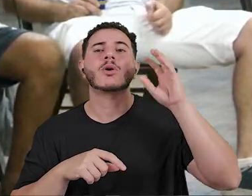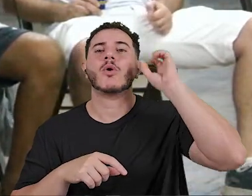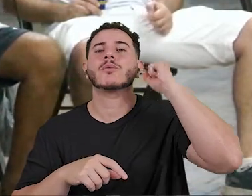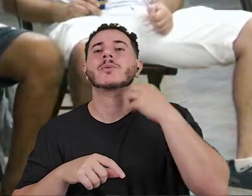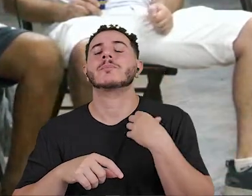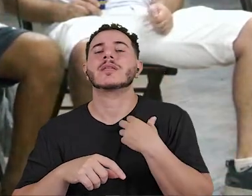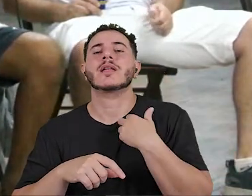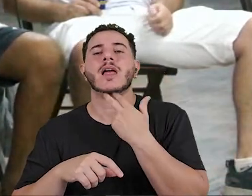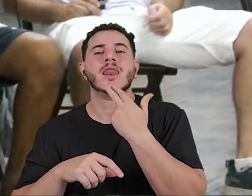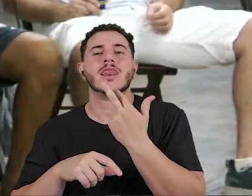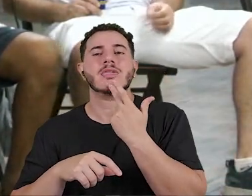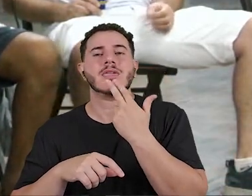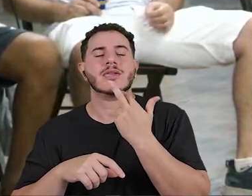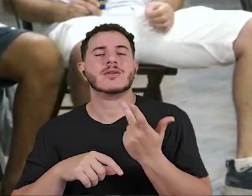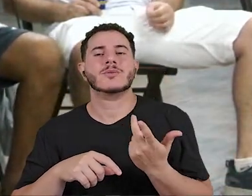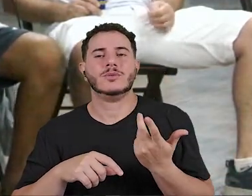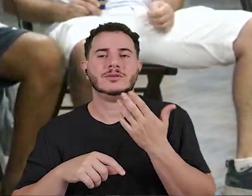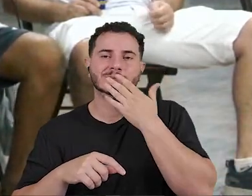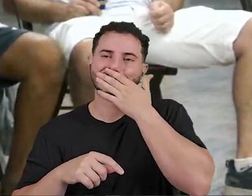minha falange de português.